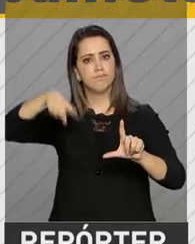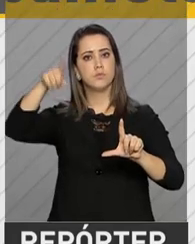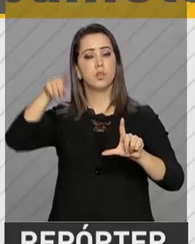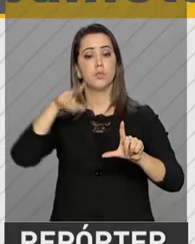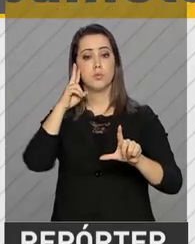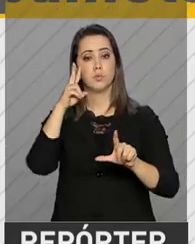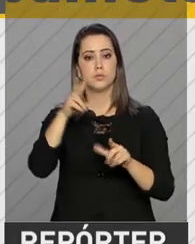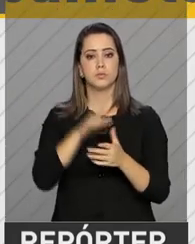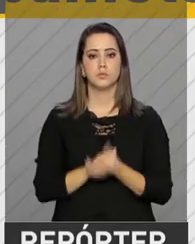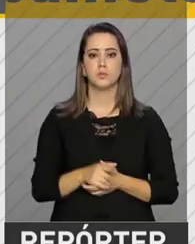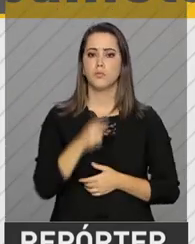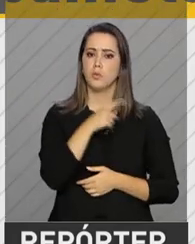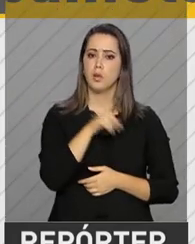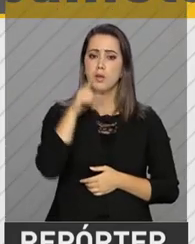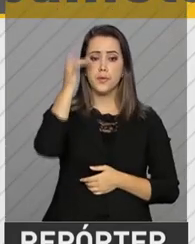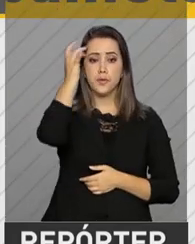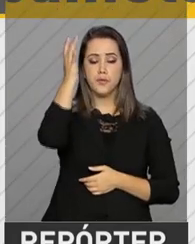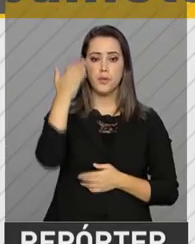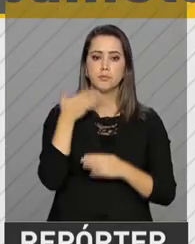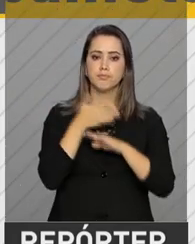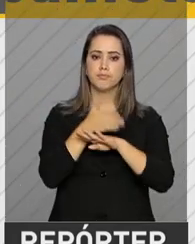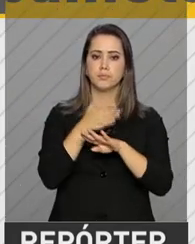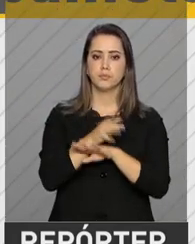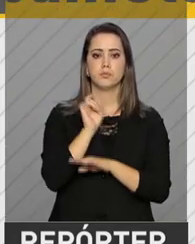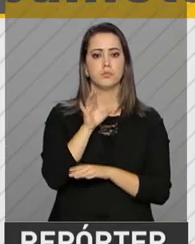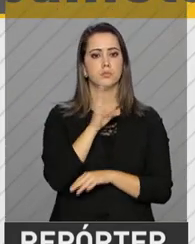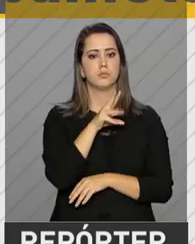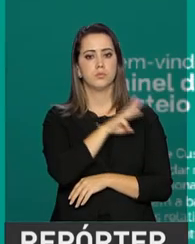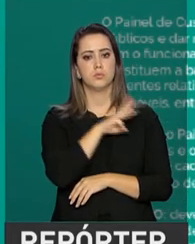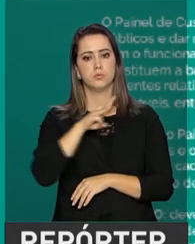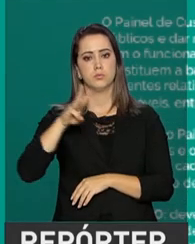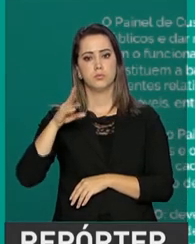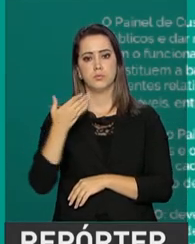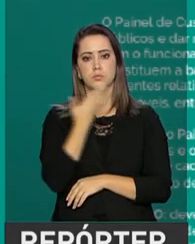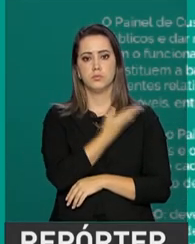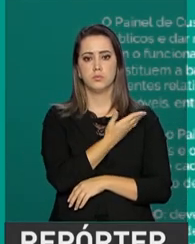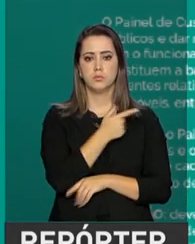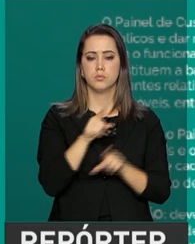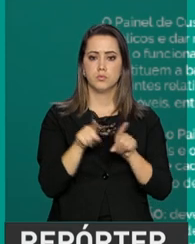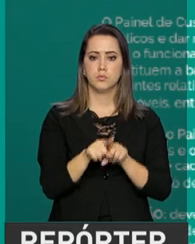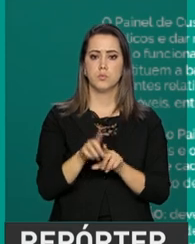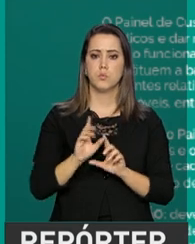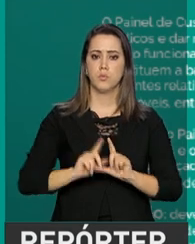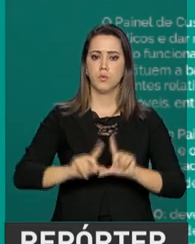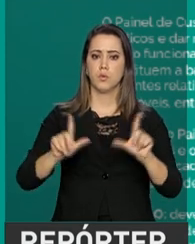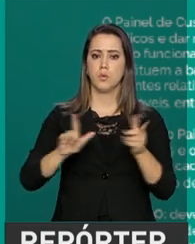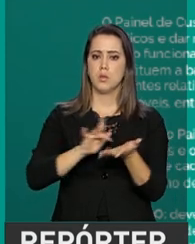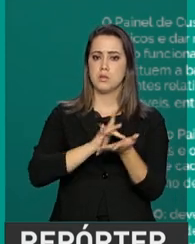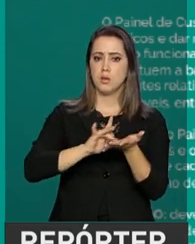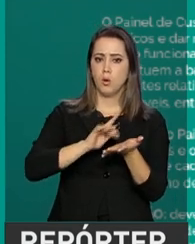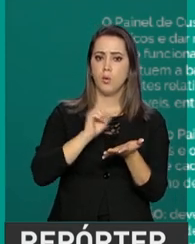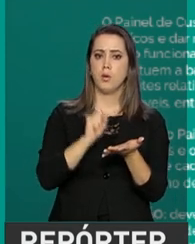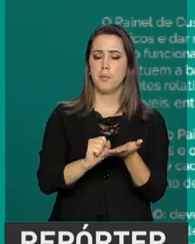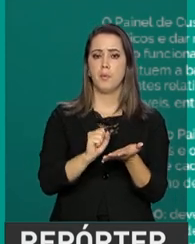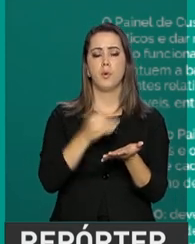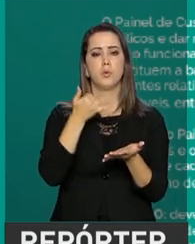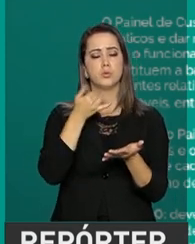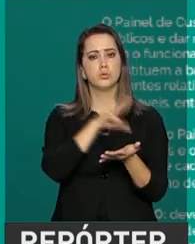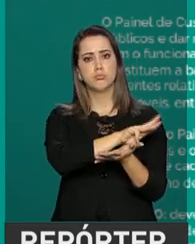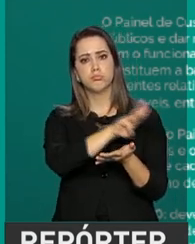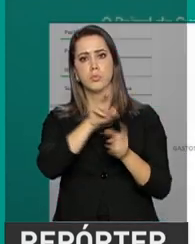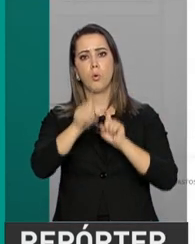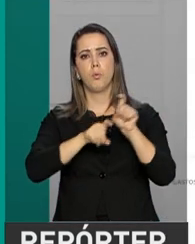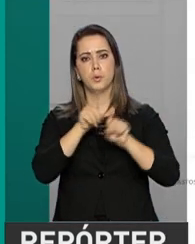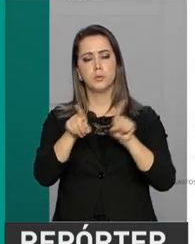o painel intuitivo e fácil de navegar basta acessar o site pelo computador tablet ou celular e começar a análise de